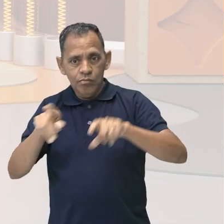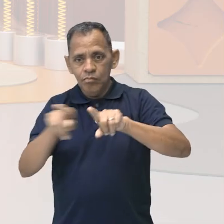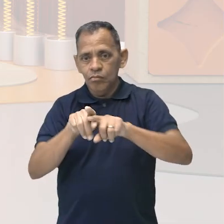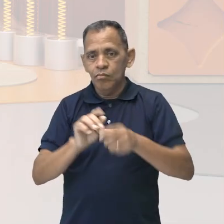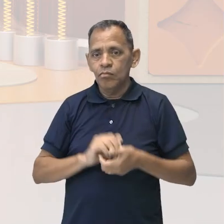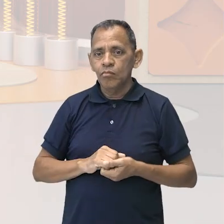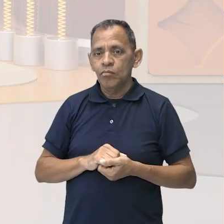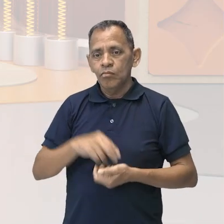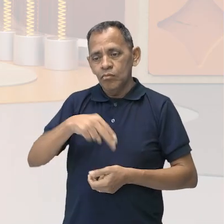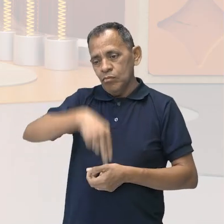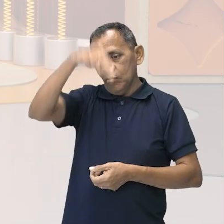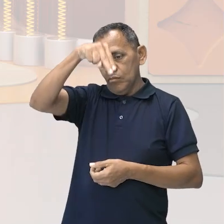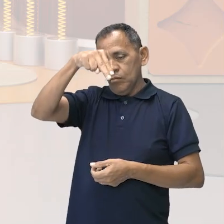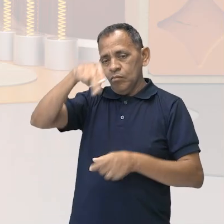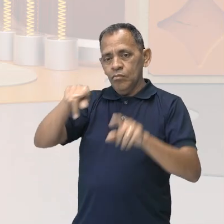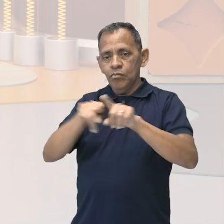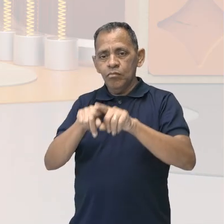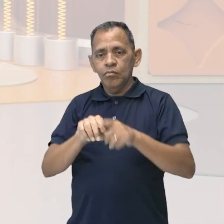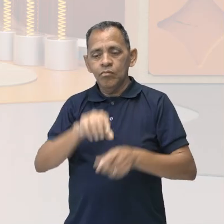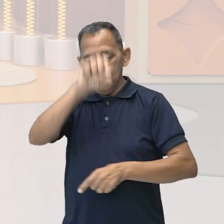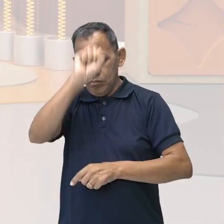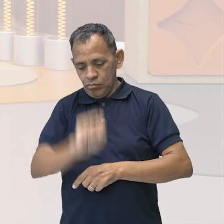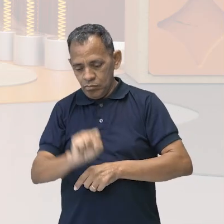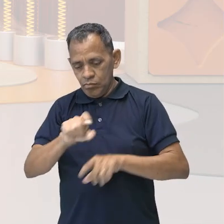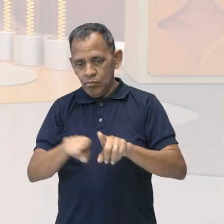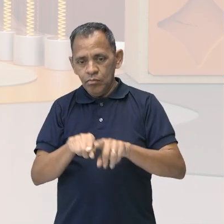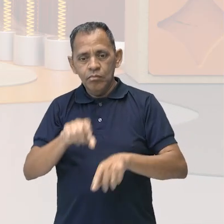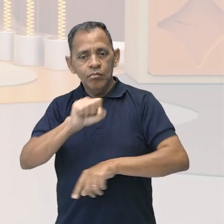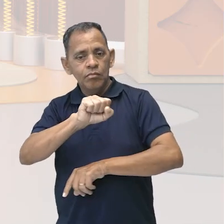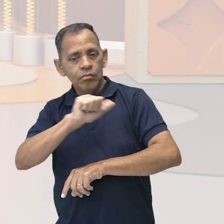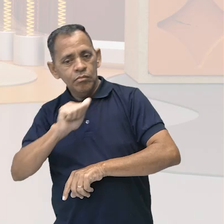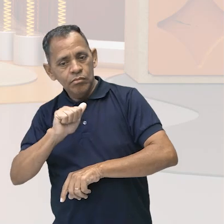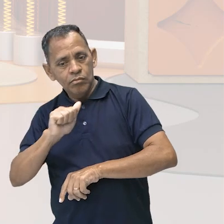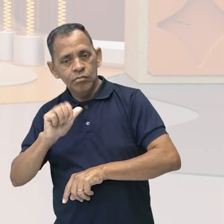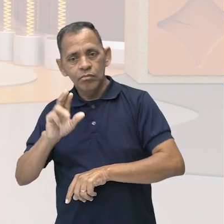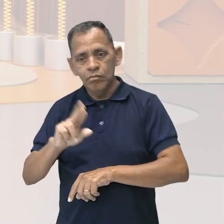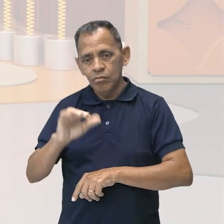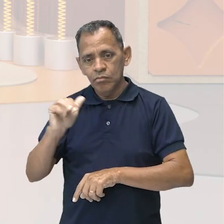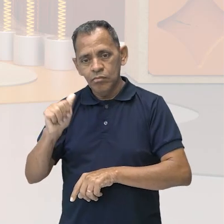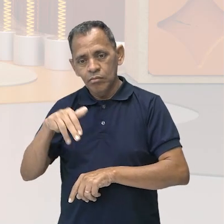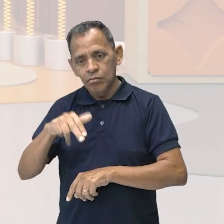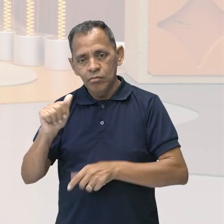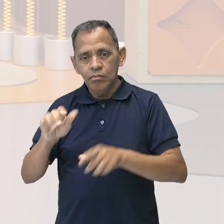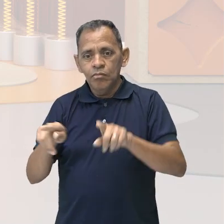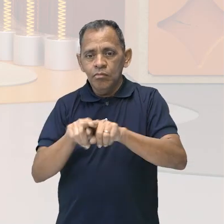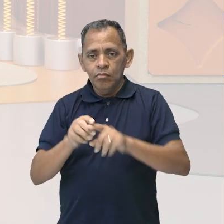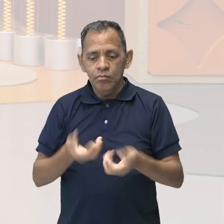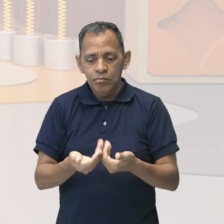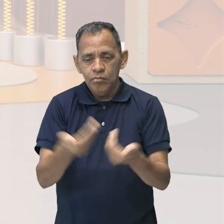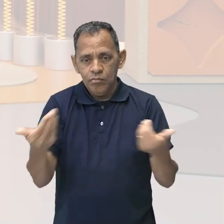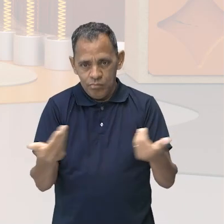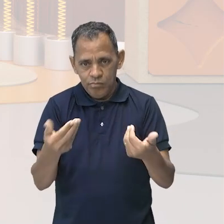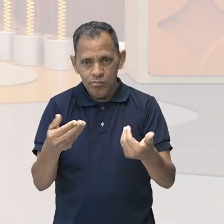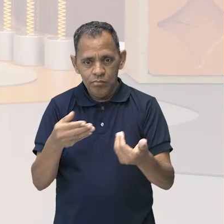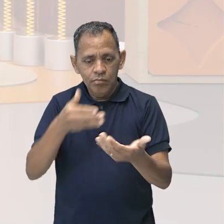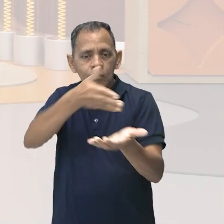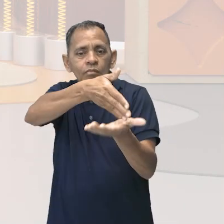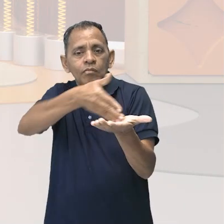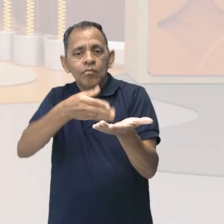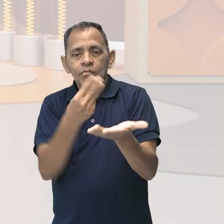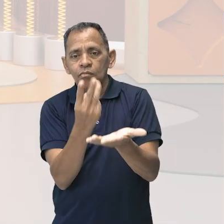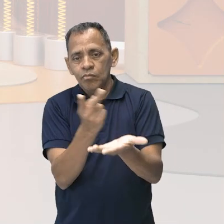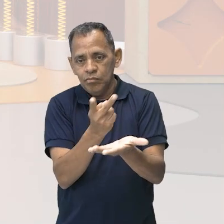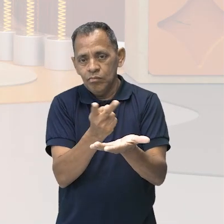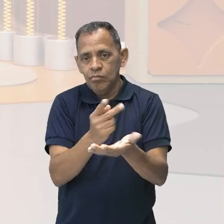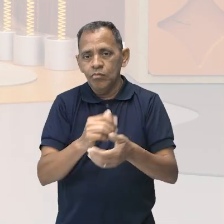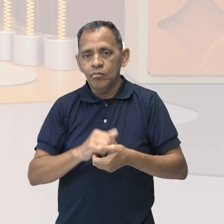chamada África subsaariana, sendo o deserto do Saara a barreira natural dividindo essas duas partes do continente africano.